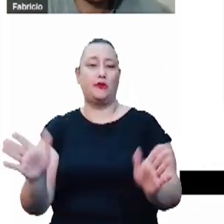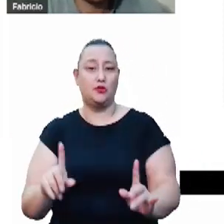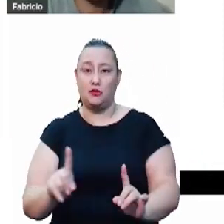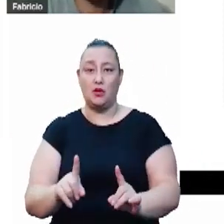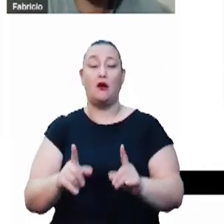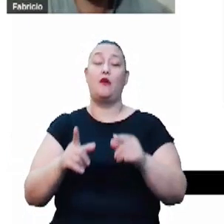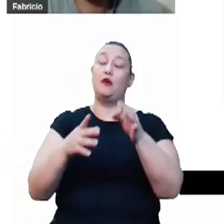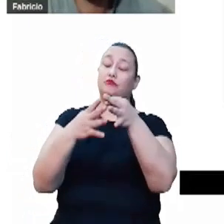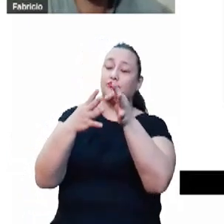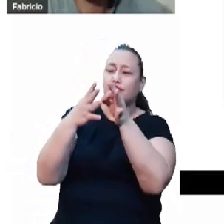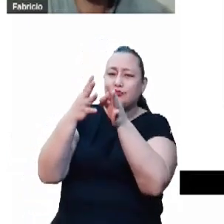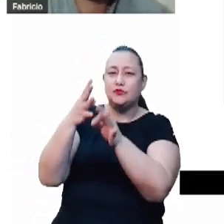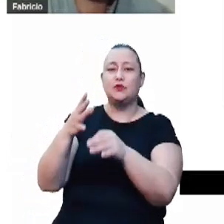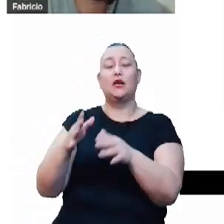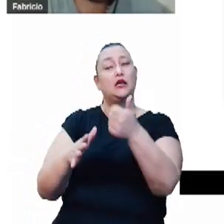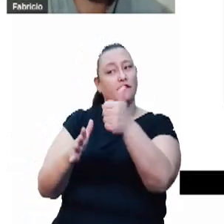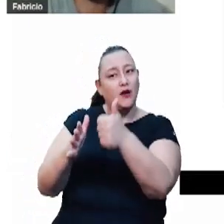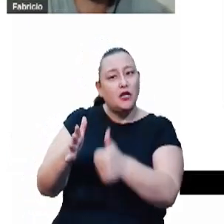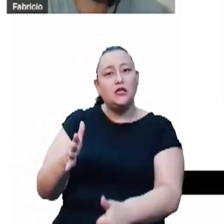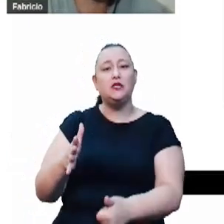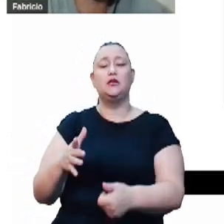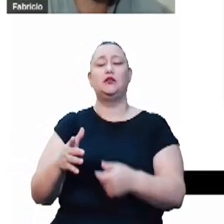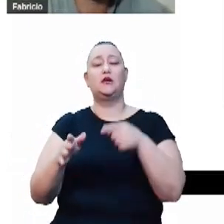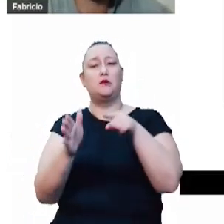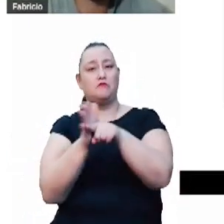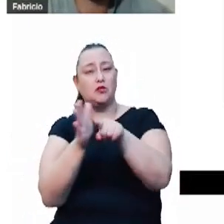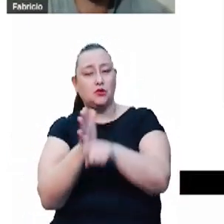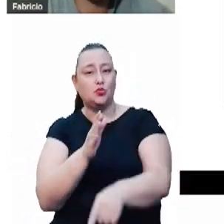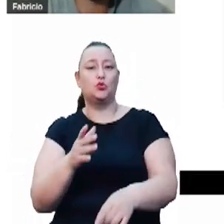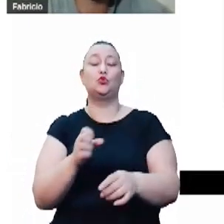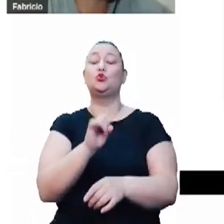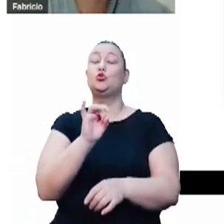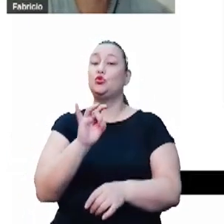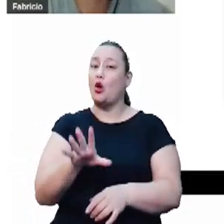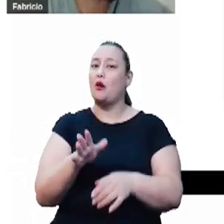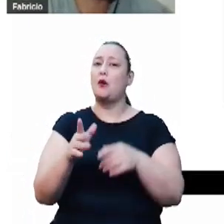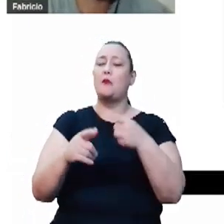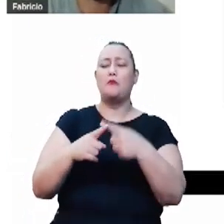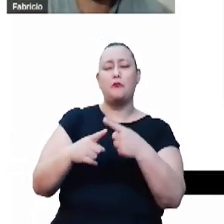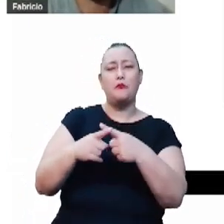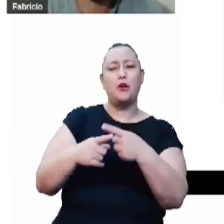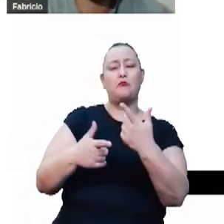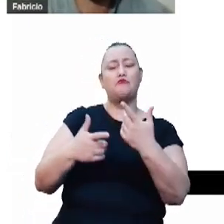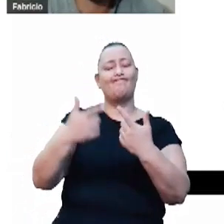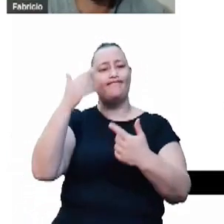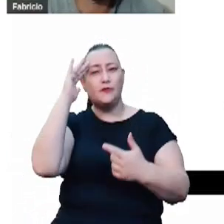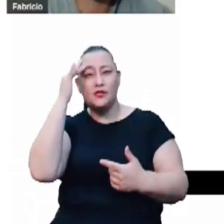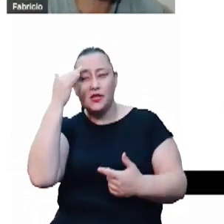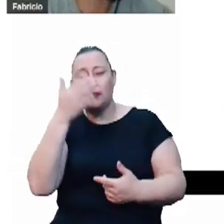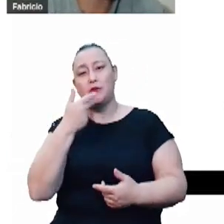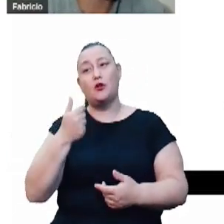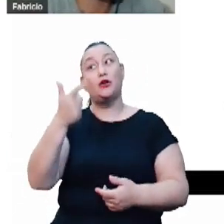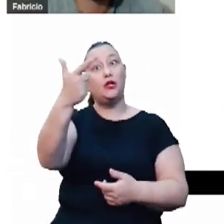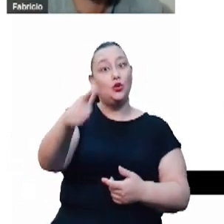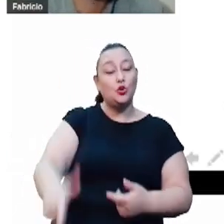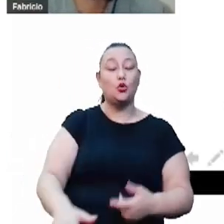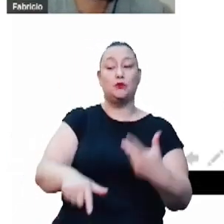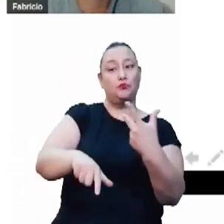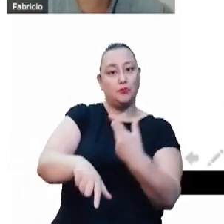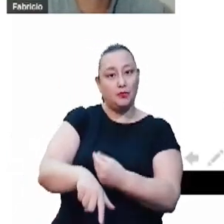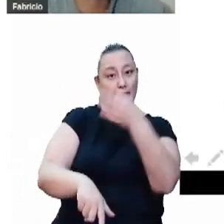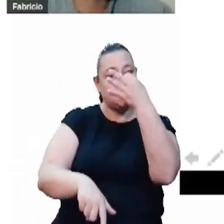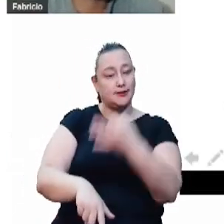muitos lugares a gente até faz assim, faz uma consulta só de planejamento, e uma outra consulta de aplicação.